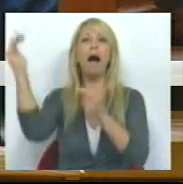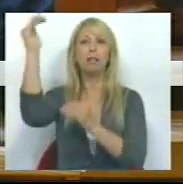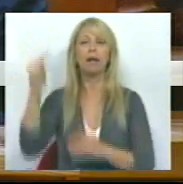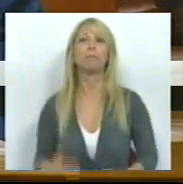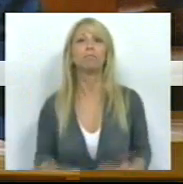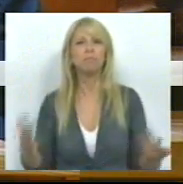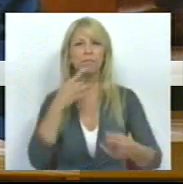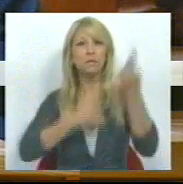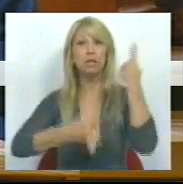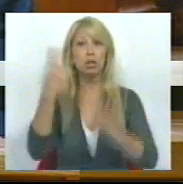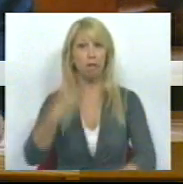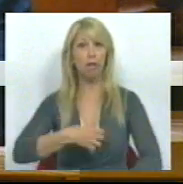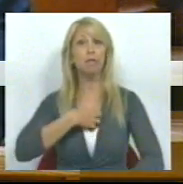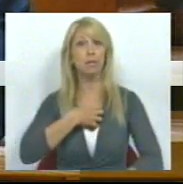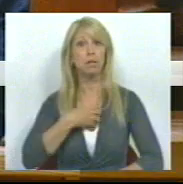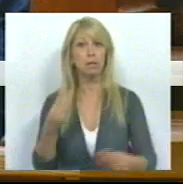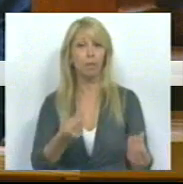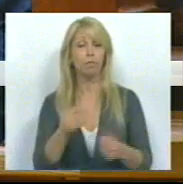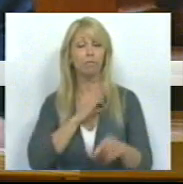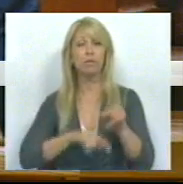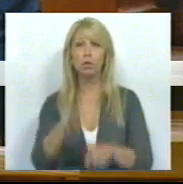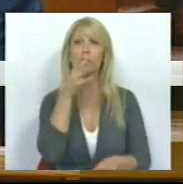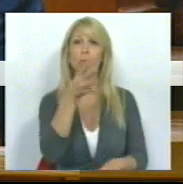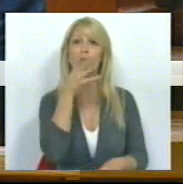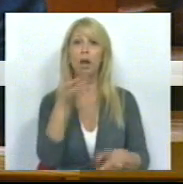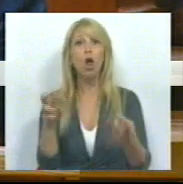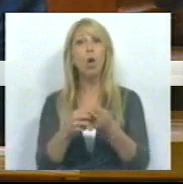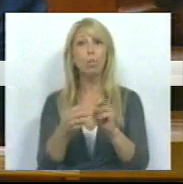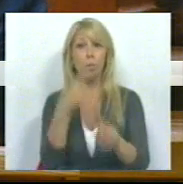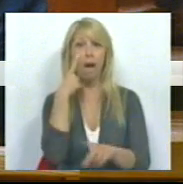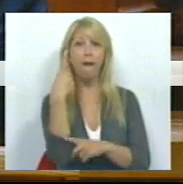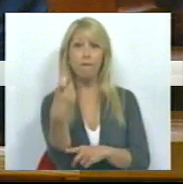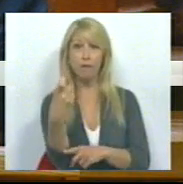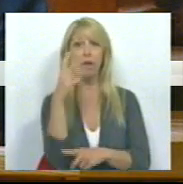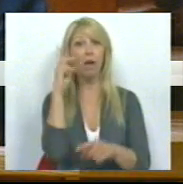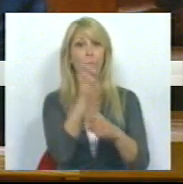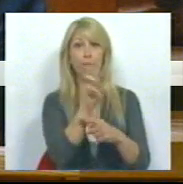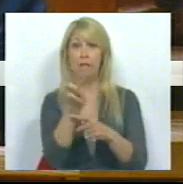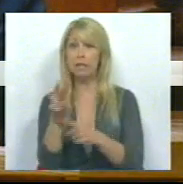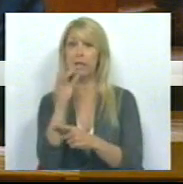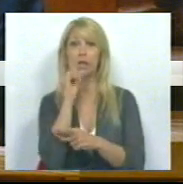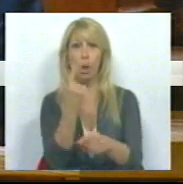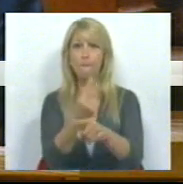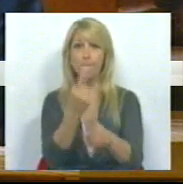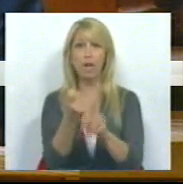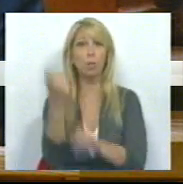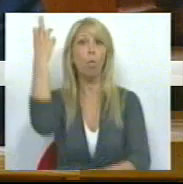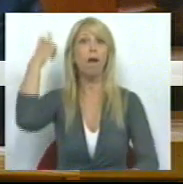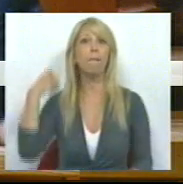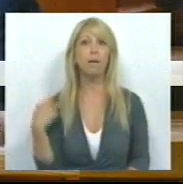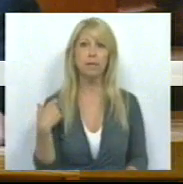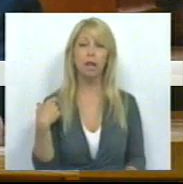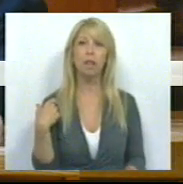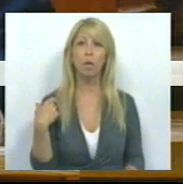é a sensação, Srs. Deputados, de que os problemas detectados na visita à mesma região há um ano